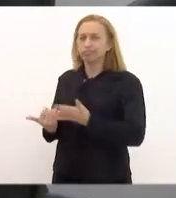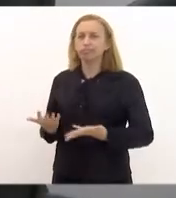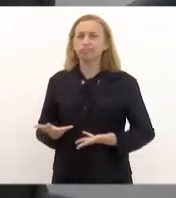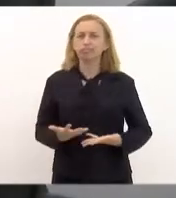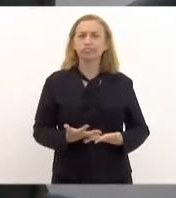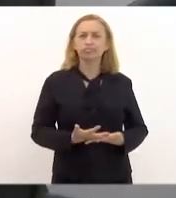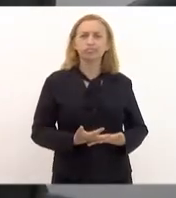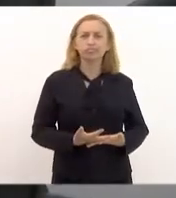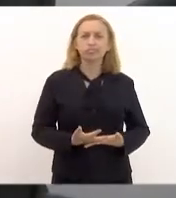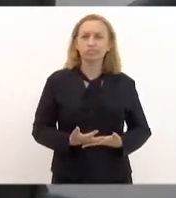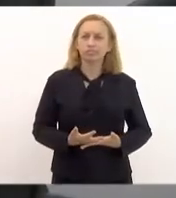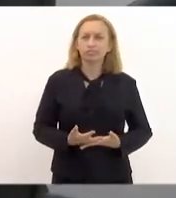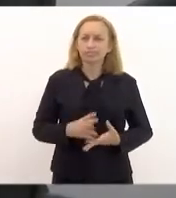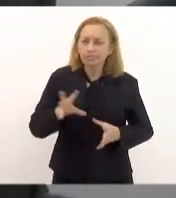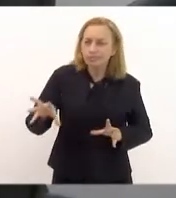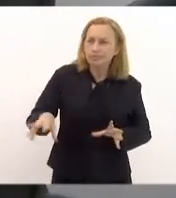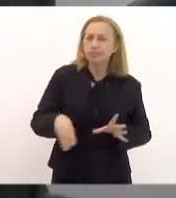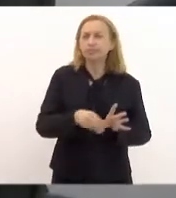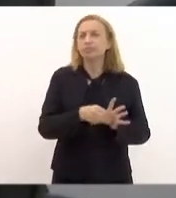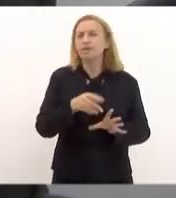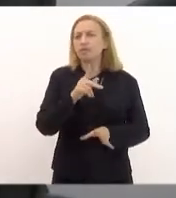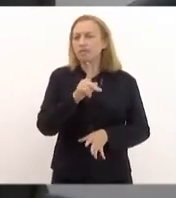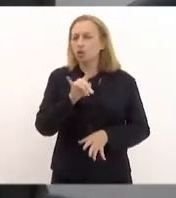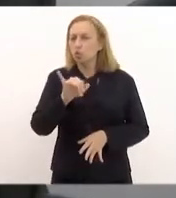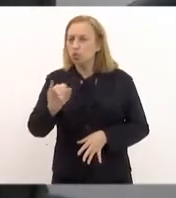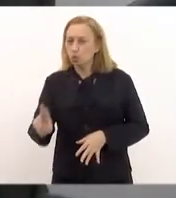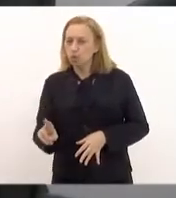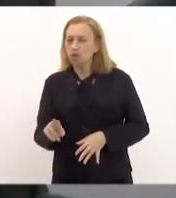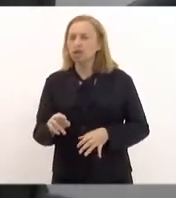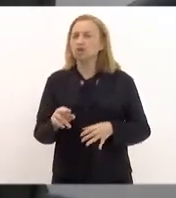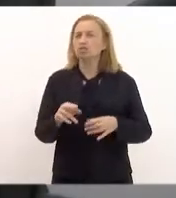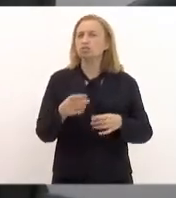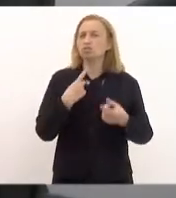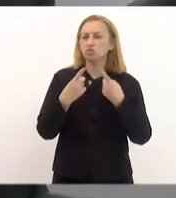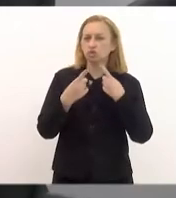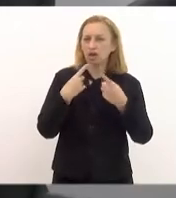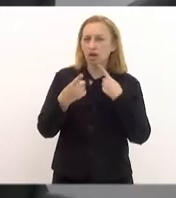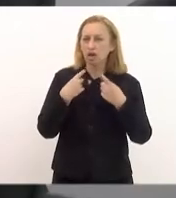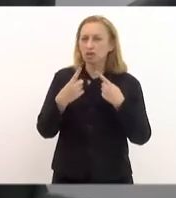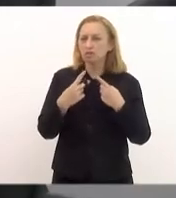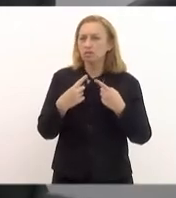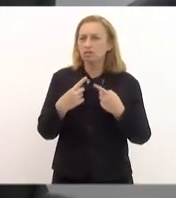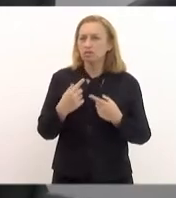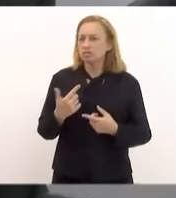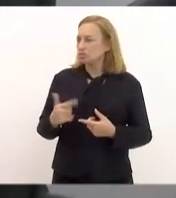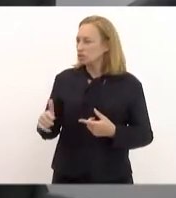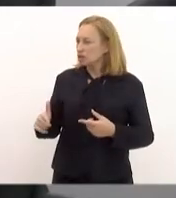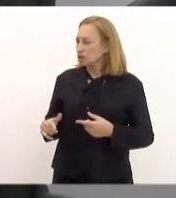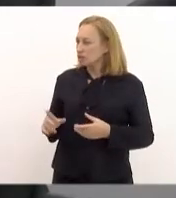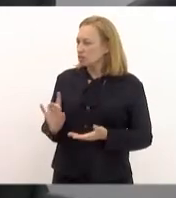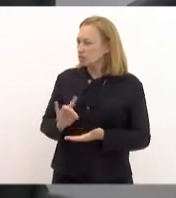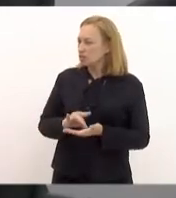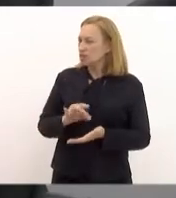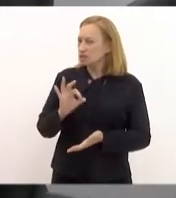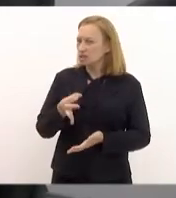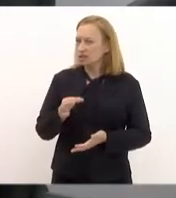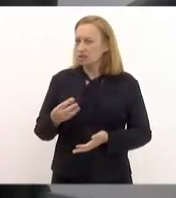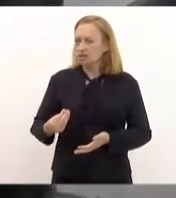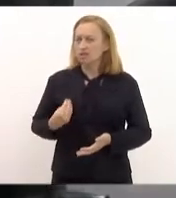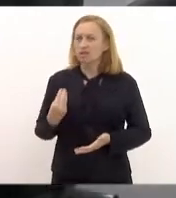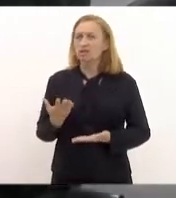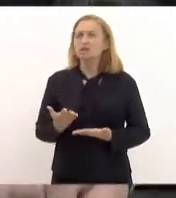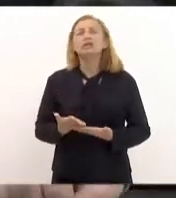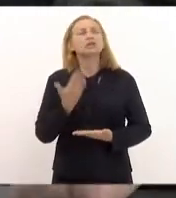assim, inseridos no PEDUI, em diálogo com o PEDUI, enfim, sem que o PEDUI ainda tenha existência oficial no Estado. Eu entendo. Essa é a preocupação que eu tenho. Olha